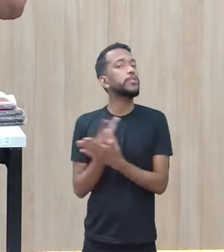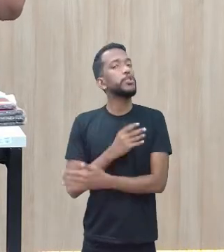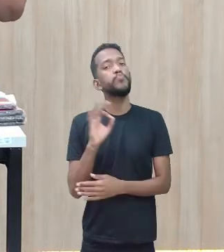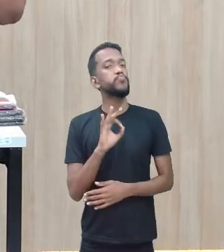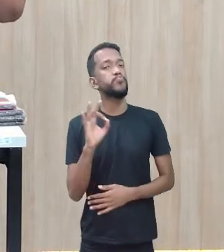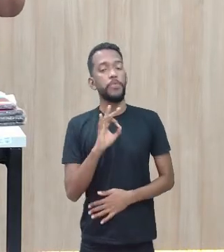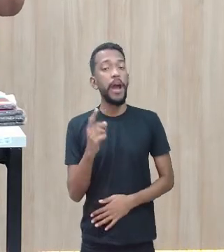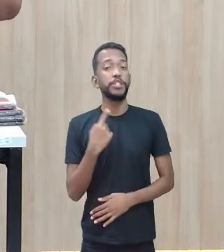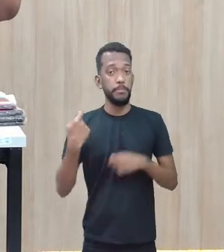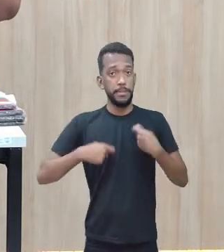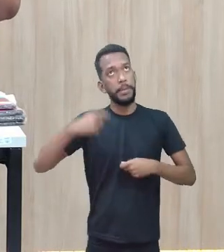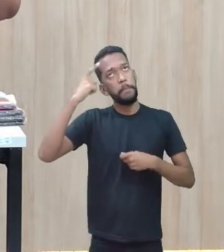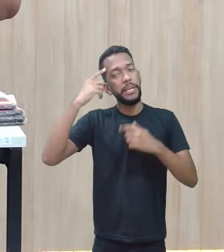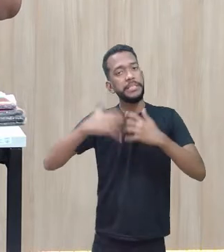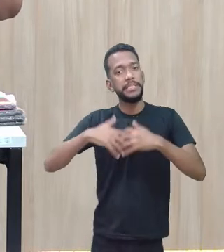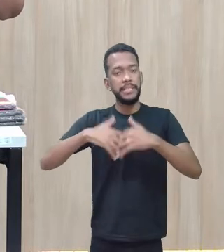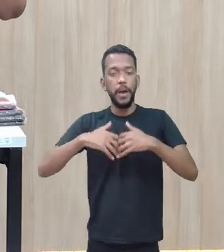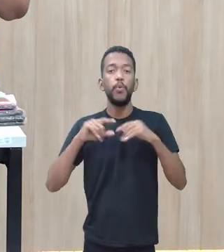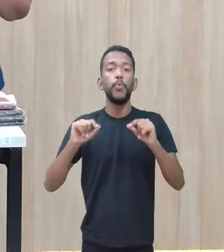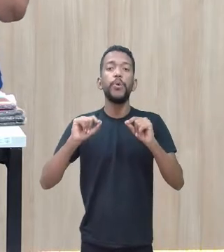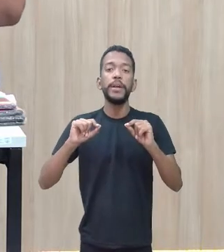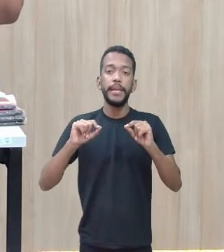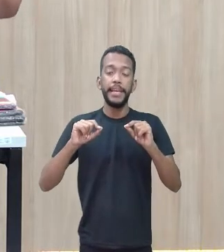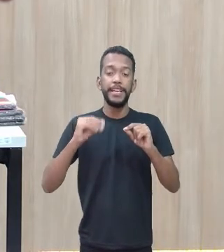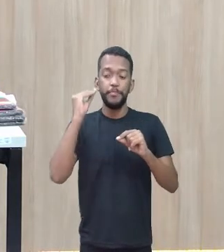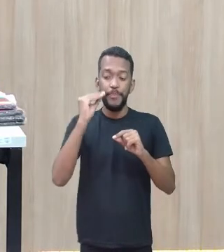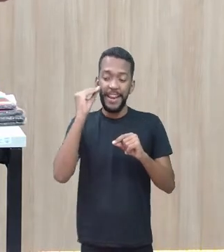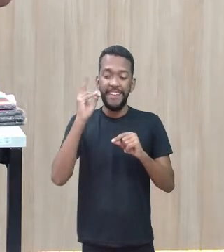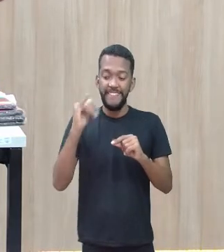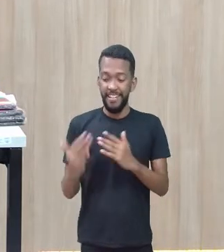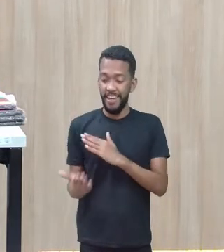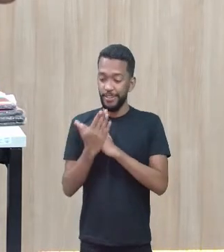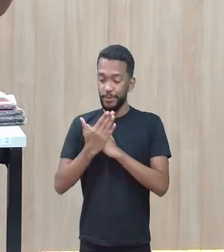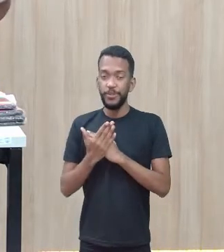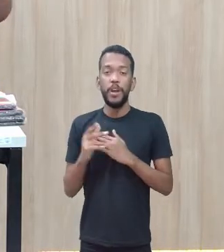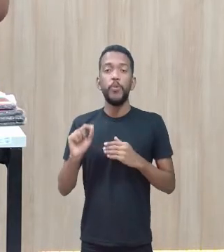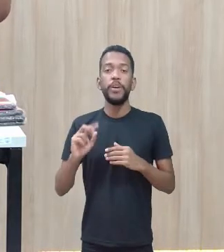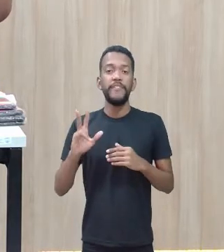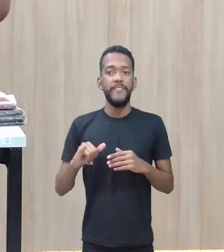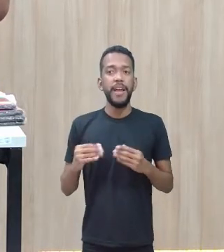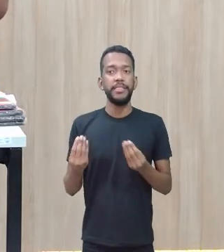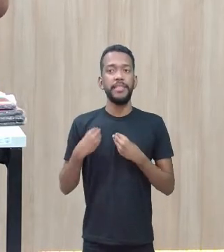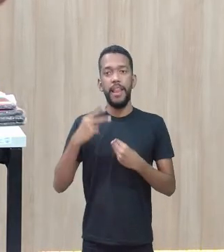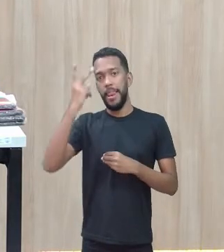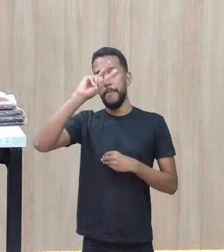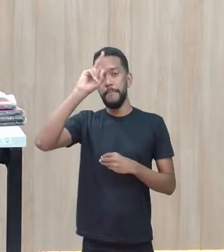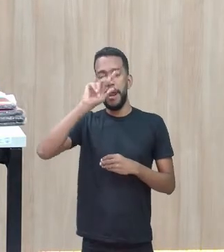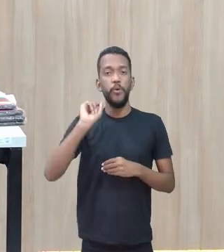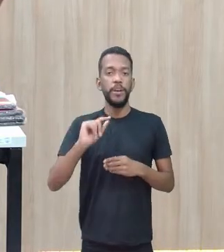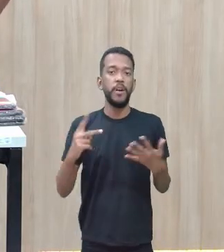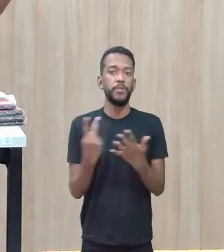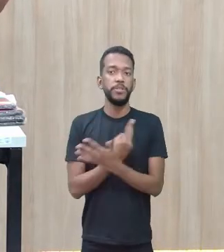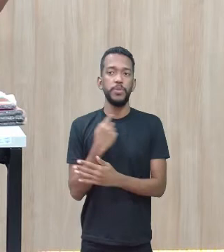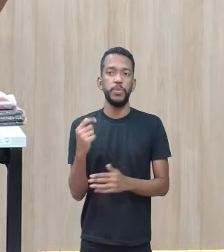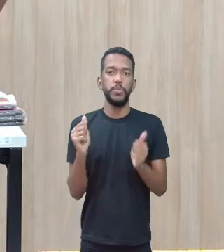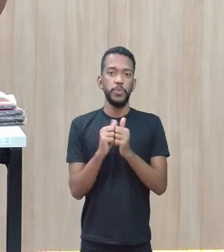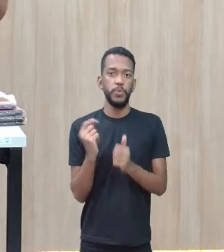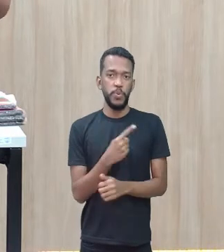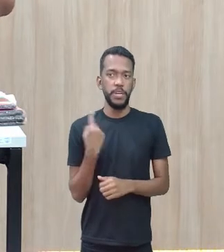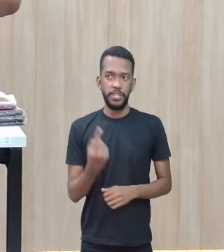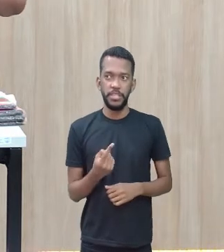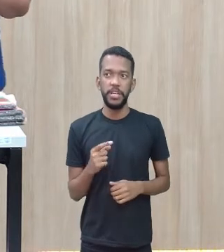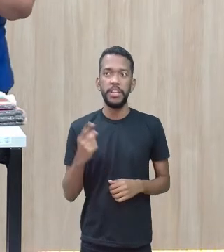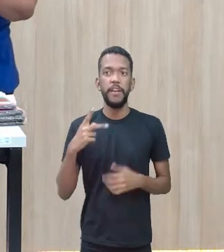a pensar. O que a experiência vai ajudar e o que a gente vai ter que lembrar se já aconteceu conosco ou vamos levantar